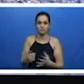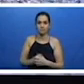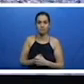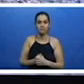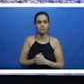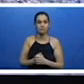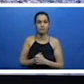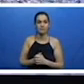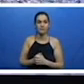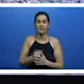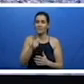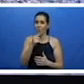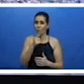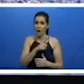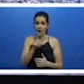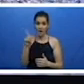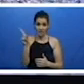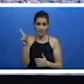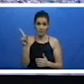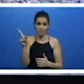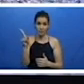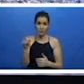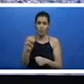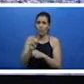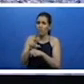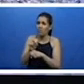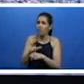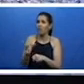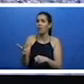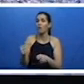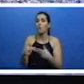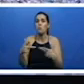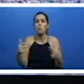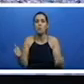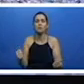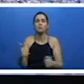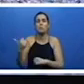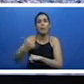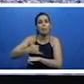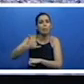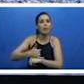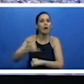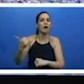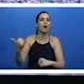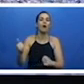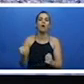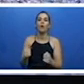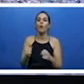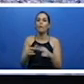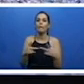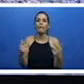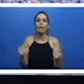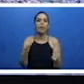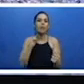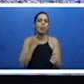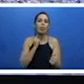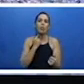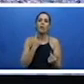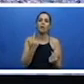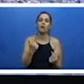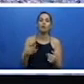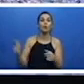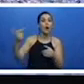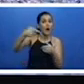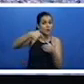a água contaminada com pesticida, com fertilizantes, com metais pesados, com substâncias derivadas do petróleo, como a gasolina,